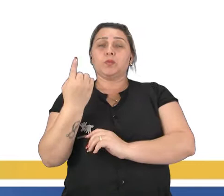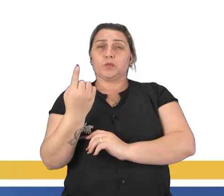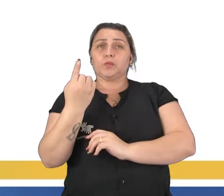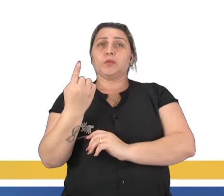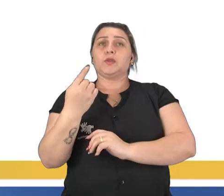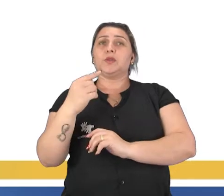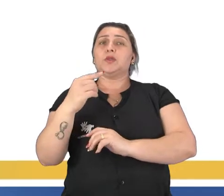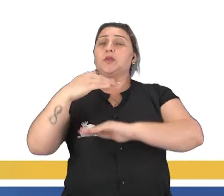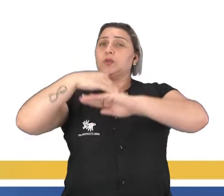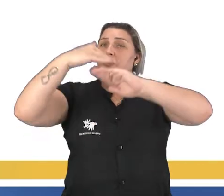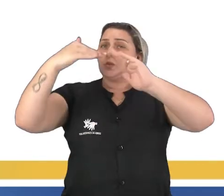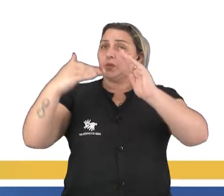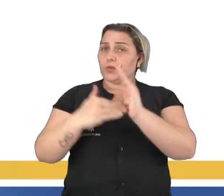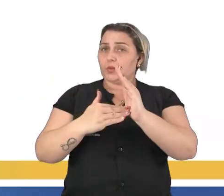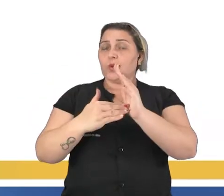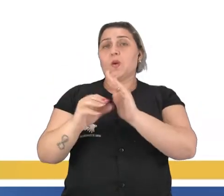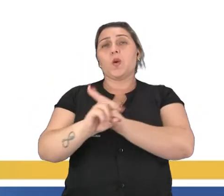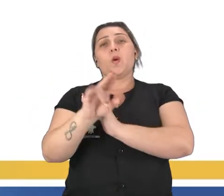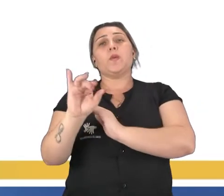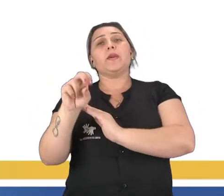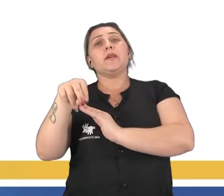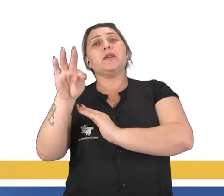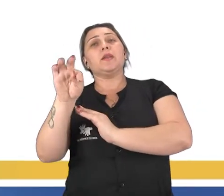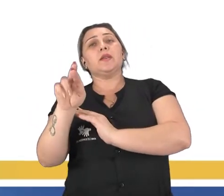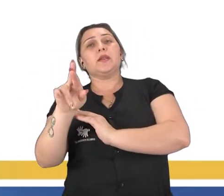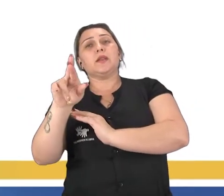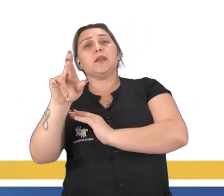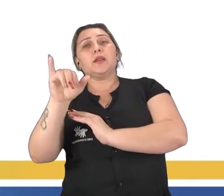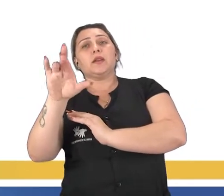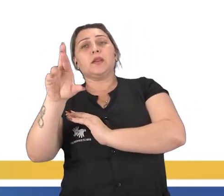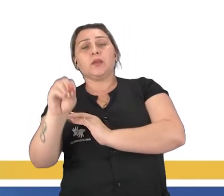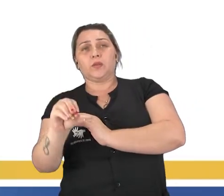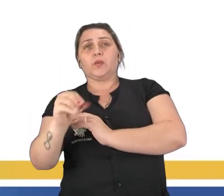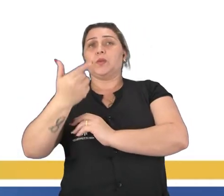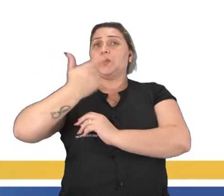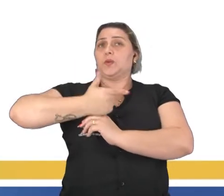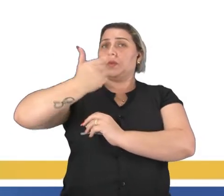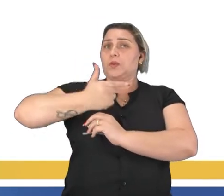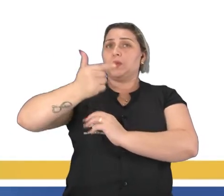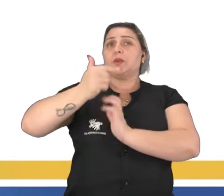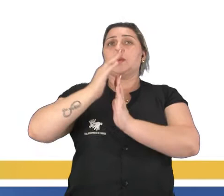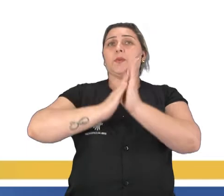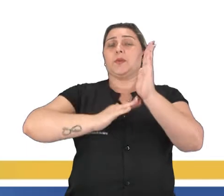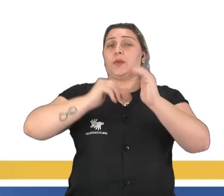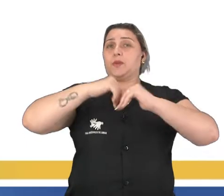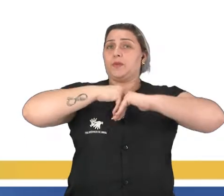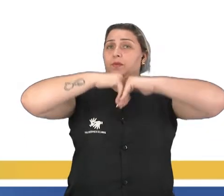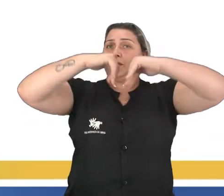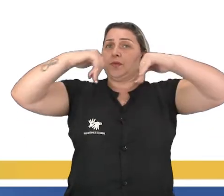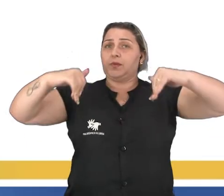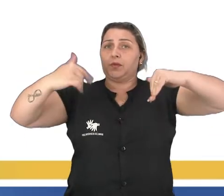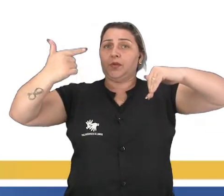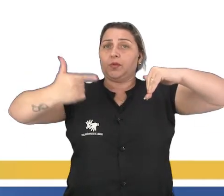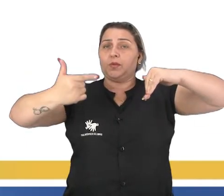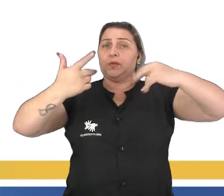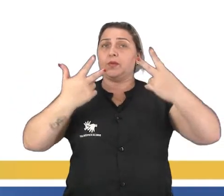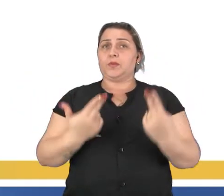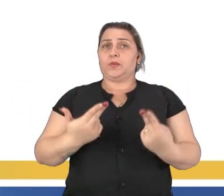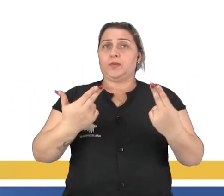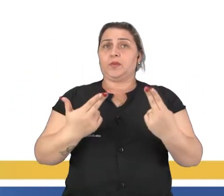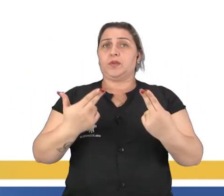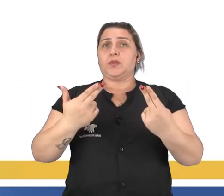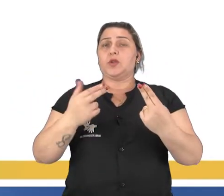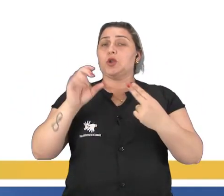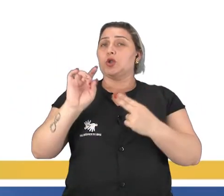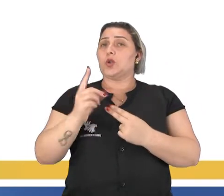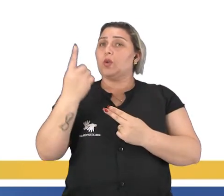ser chamada de todo ou inteiro. O segundo momento é que a parede ela foi dividida em 2 partes iguais, da